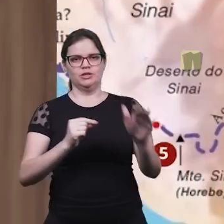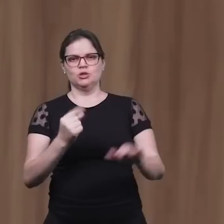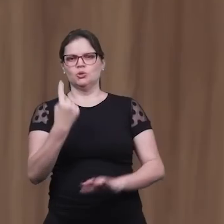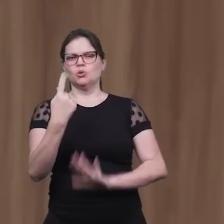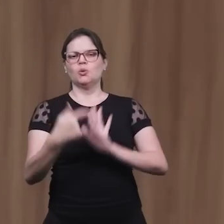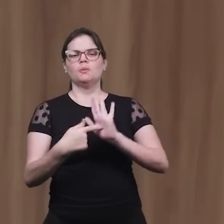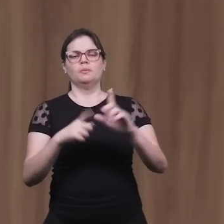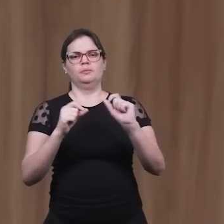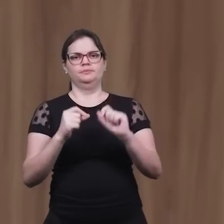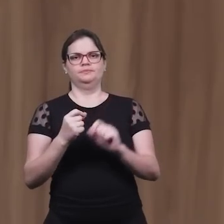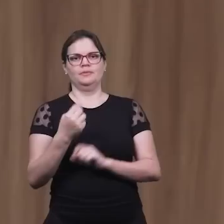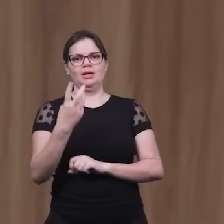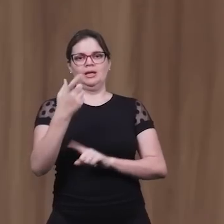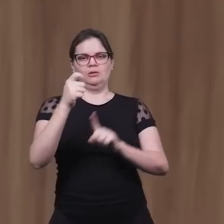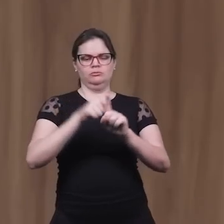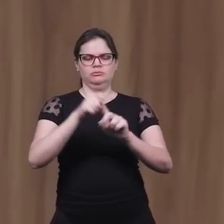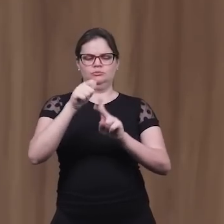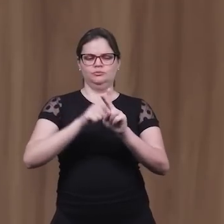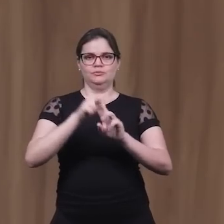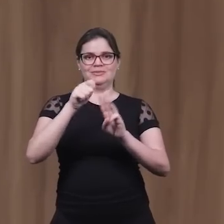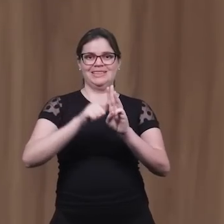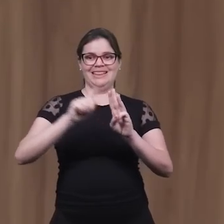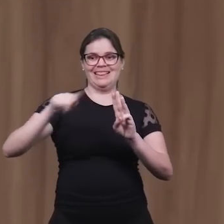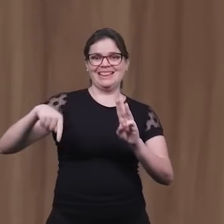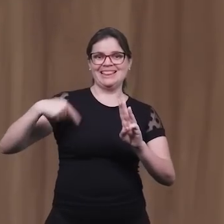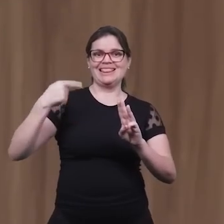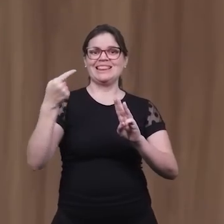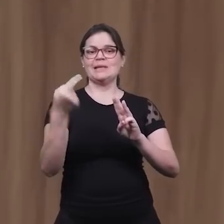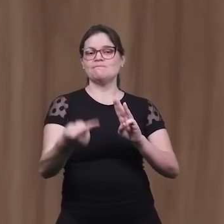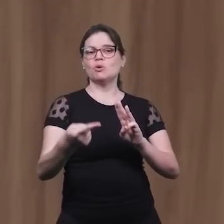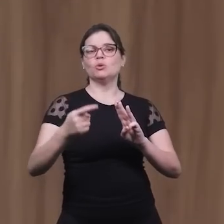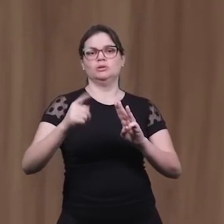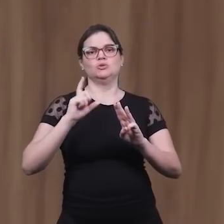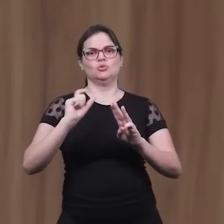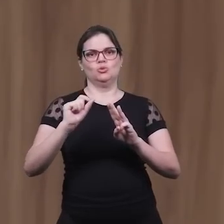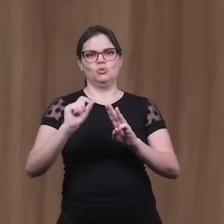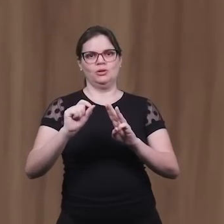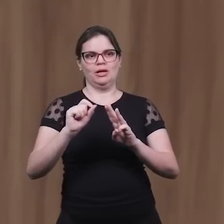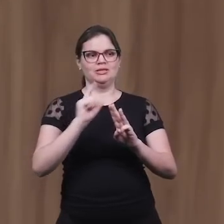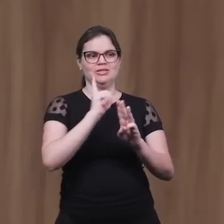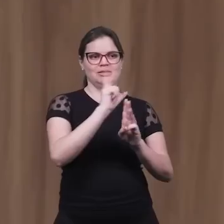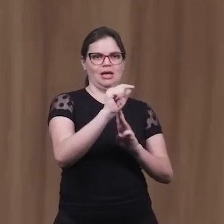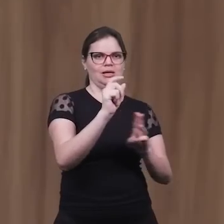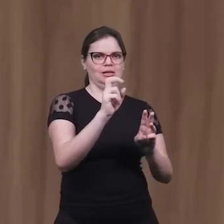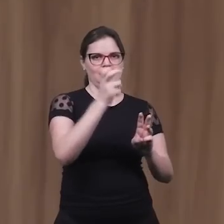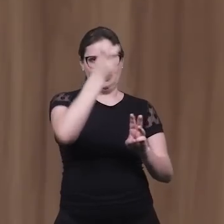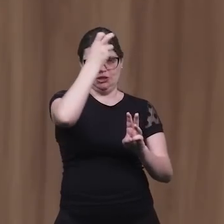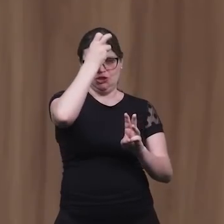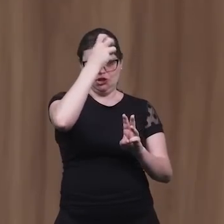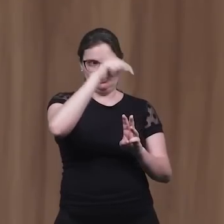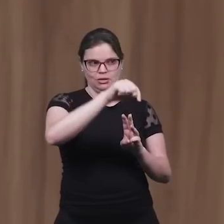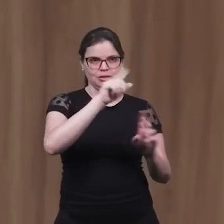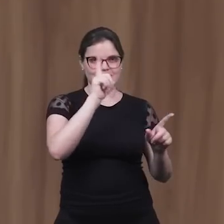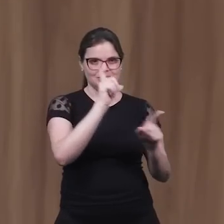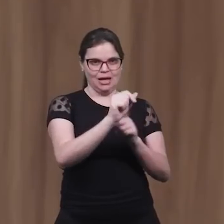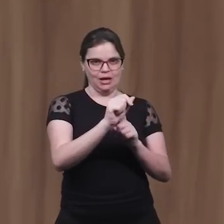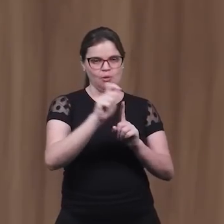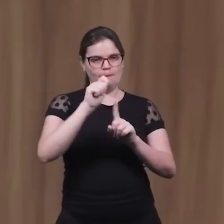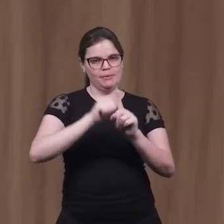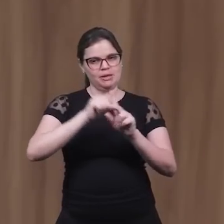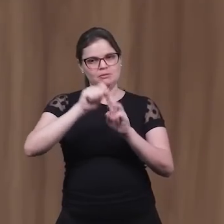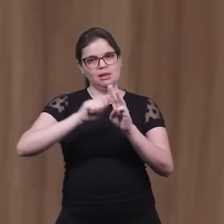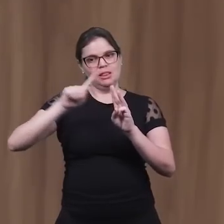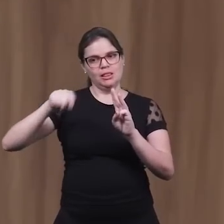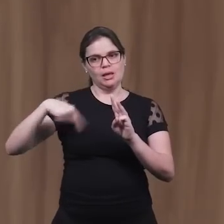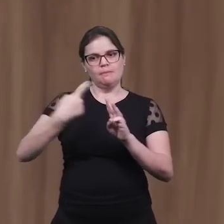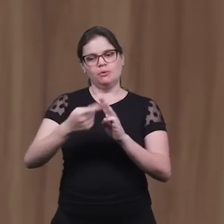a Cádiz Barneia, já bem dizer, estão na terra de Canaã, né? Onde foi a região dos espias ali, né? Ali